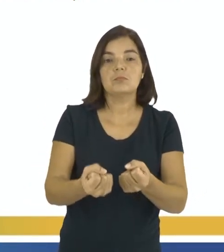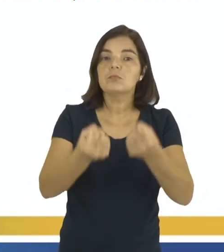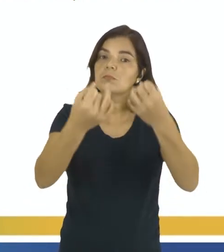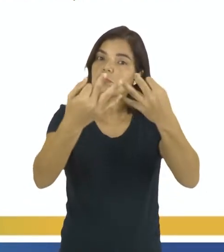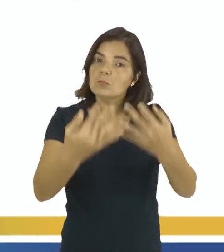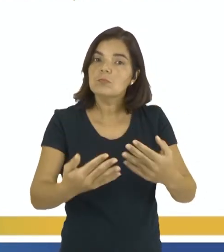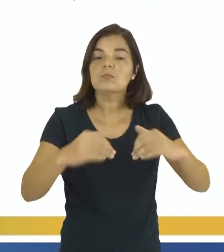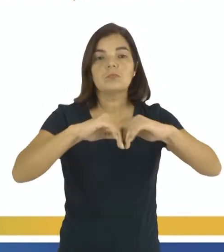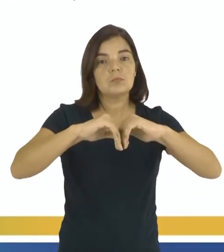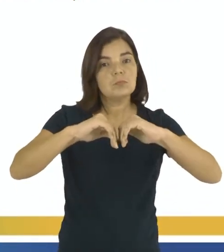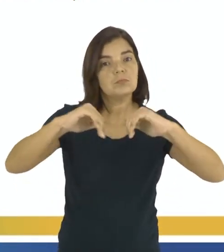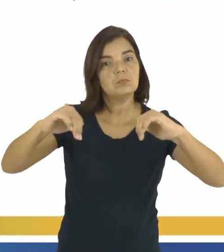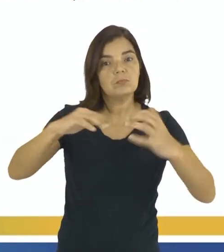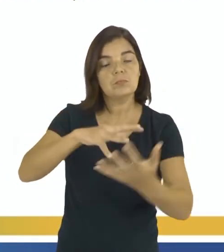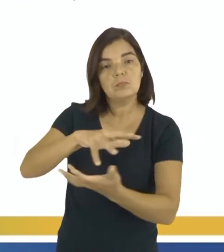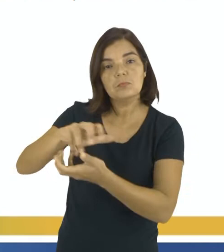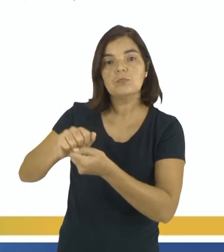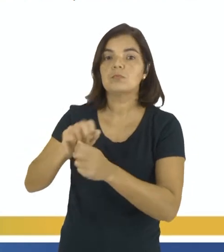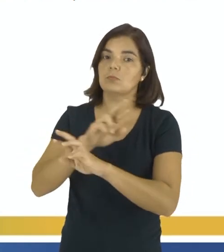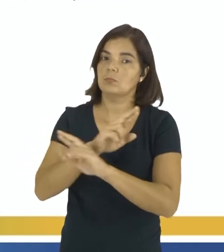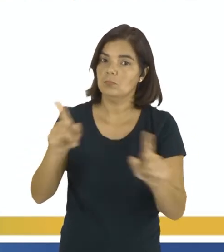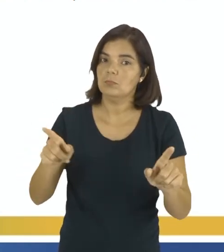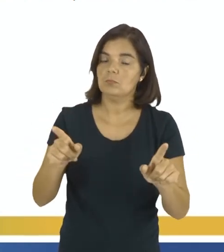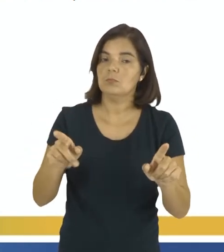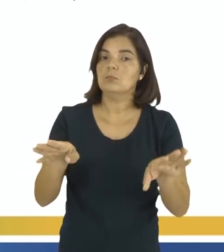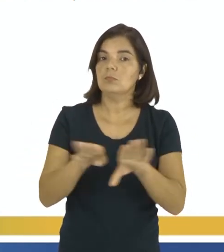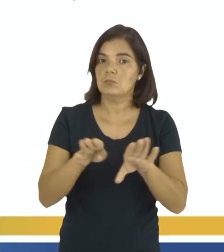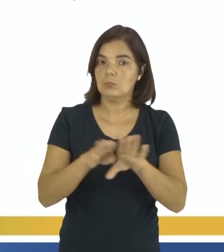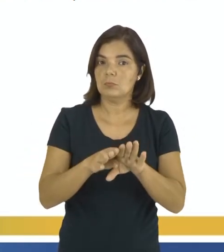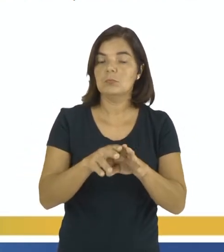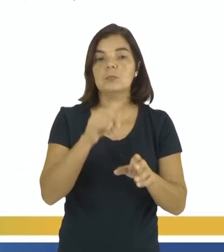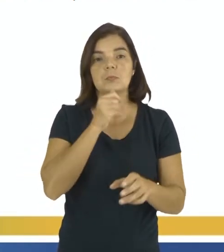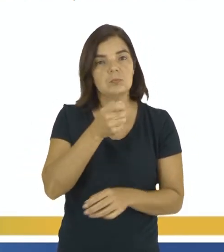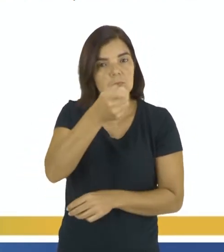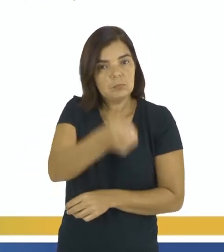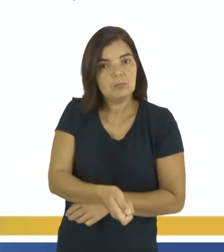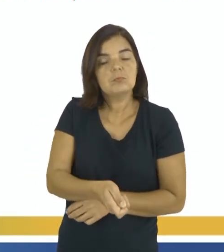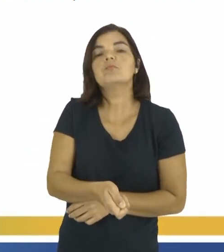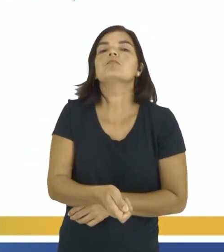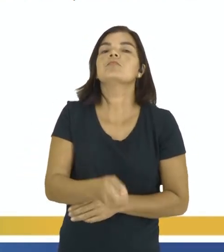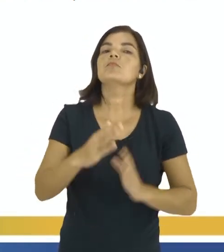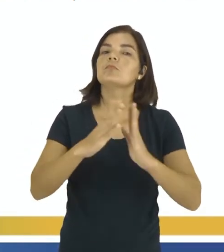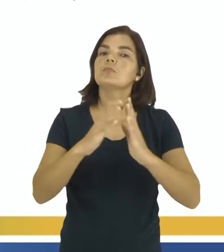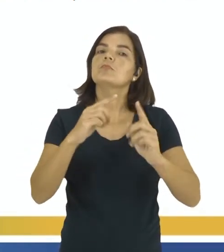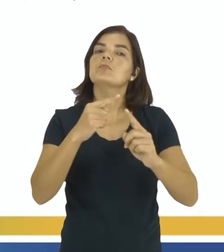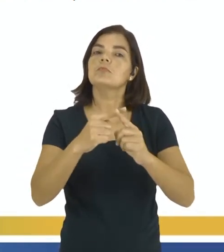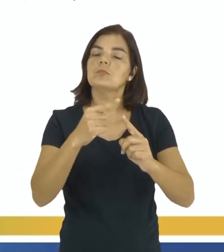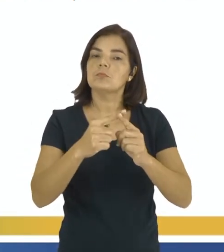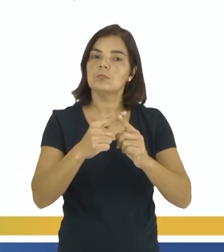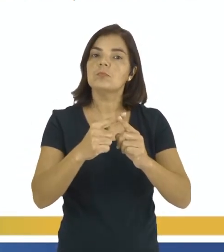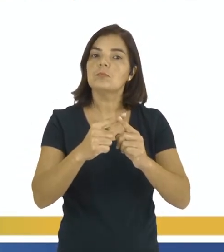e de visões de mundo diferentes daqueles impostos pela Igreja, devido ao quê? O